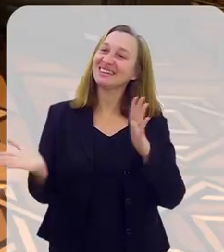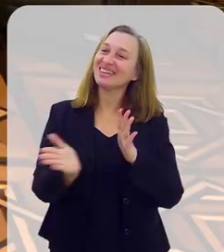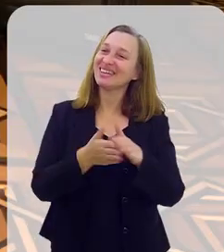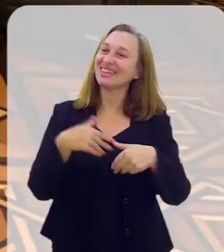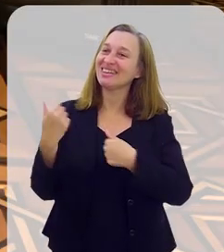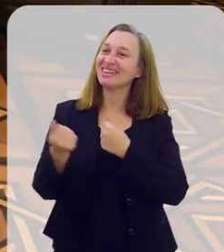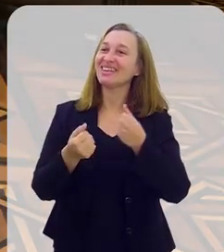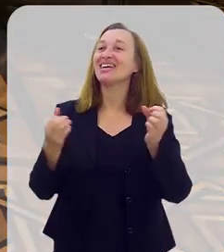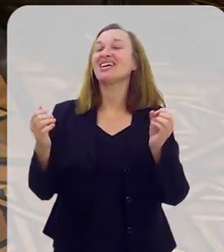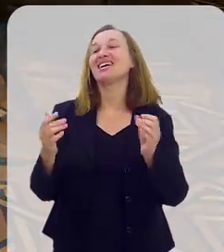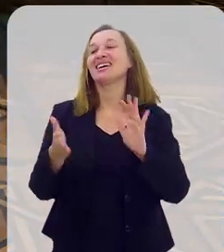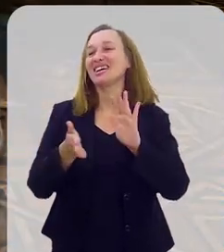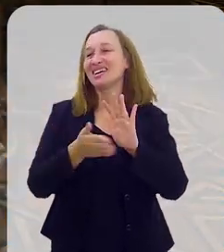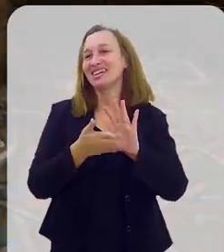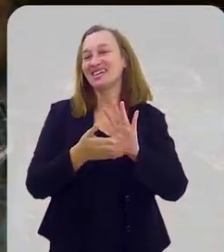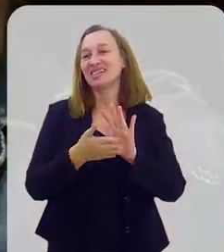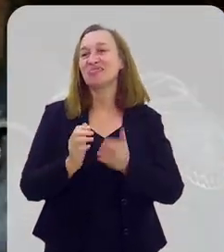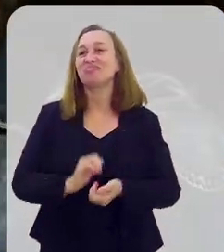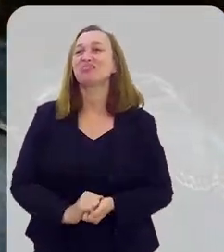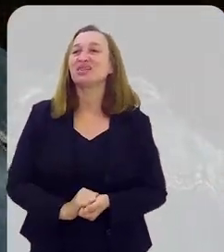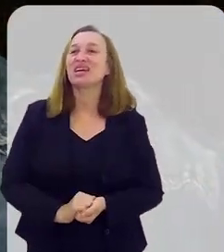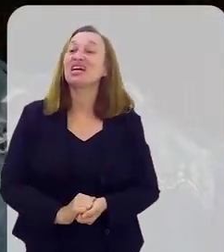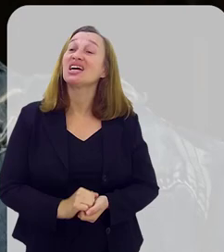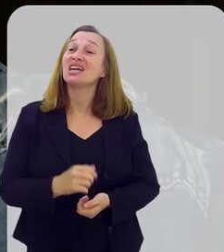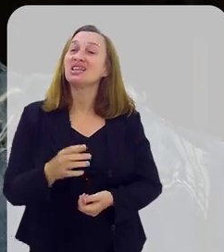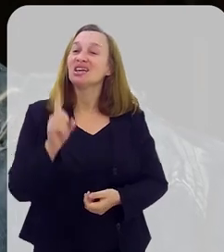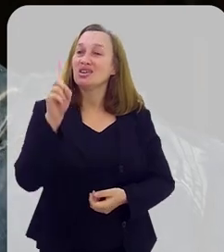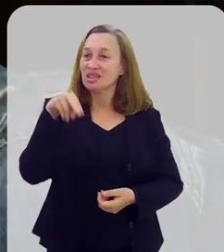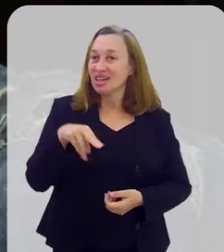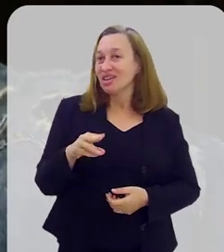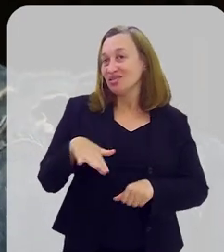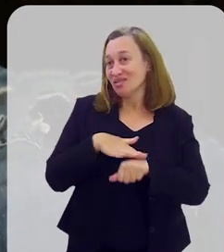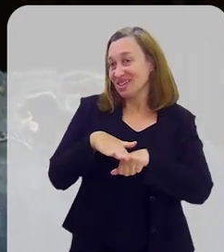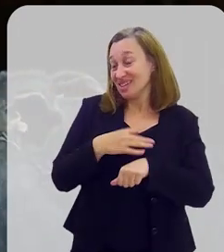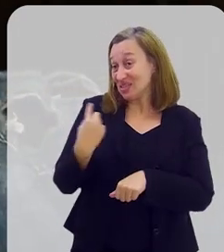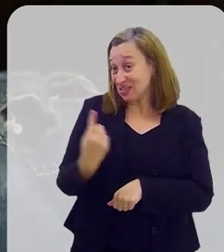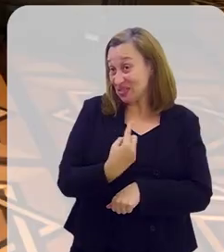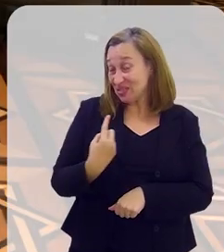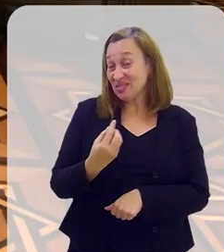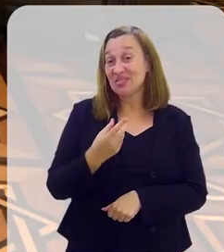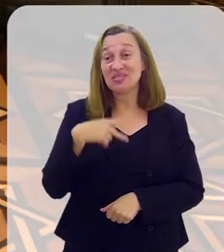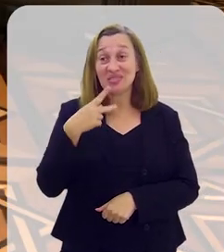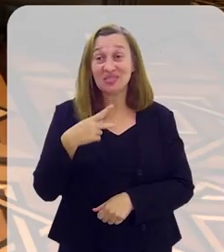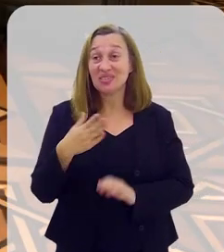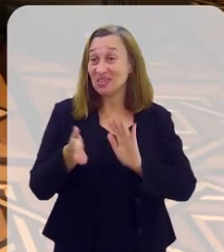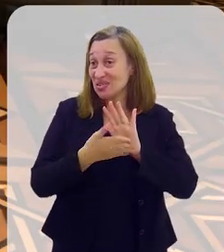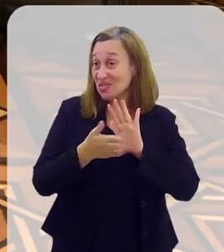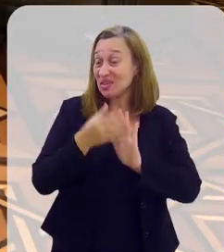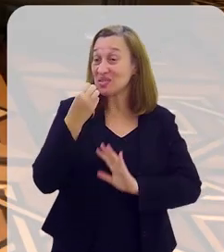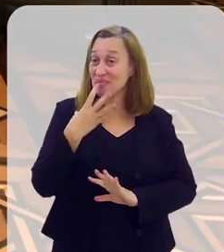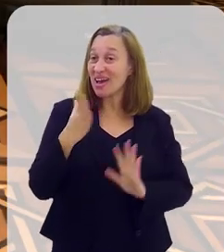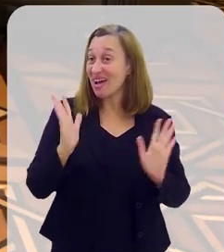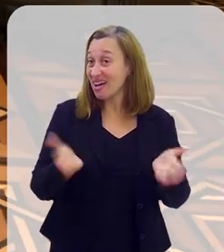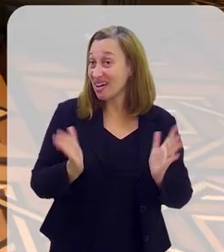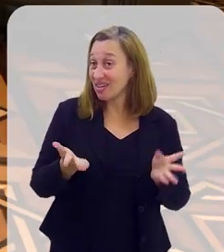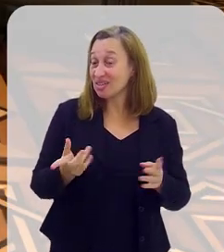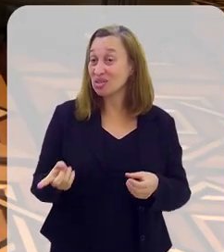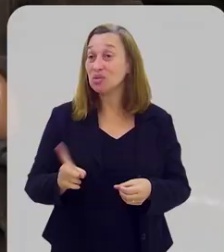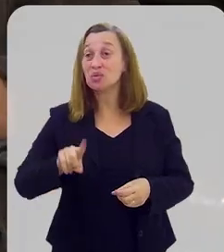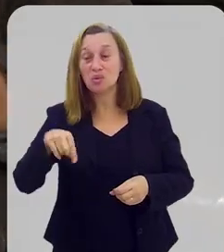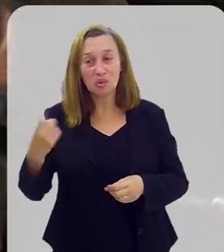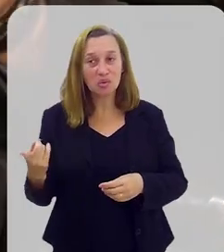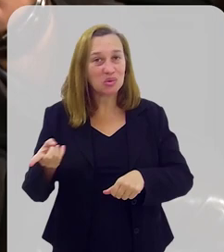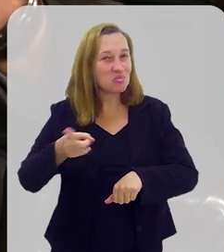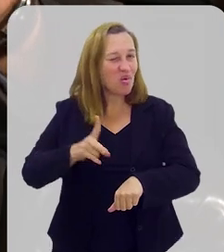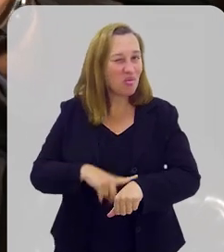Eita Eita Gente esse é o Dan conversando com a gente mandando bem a gente vai